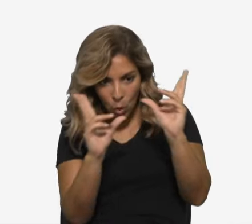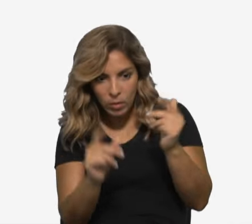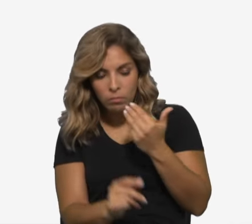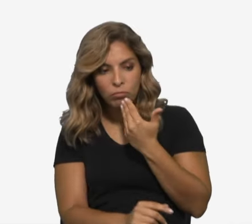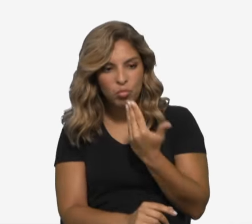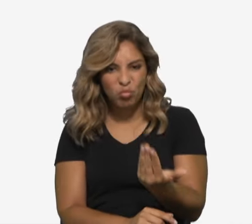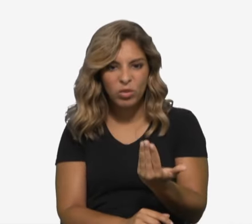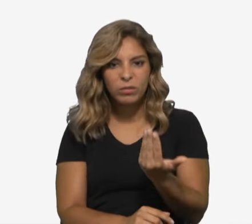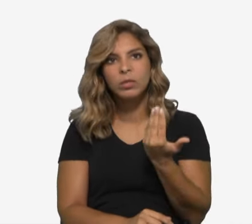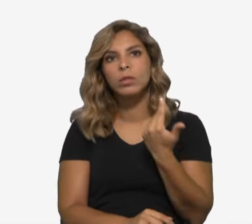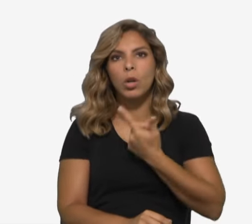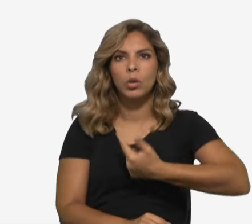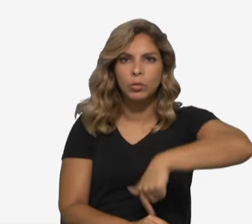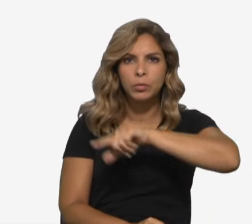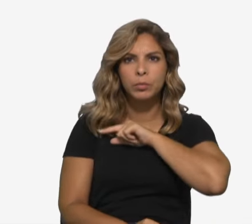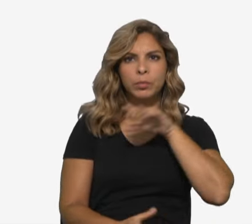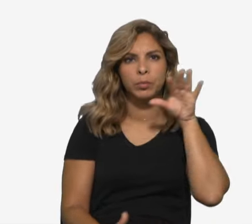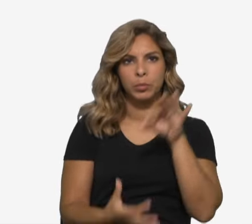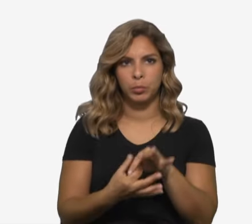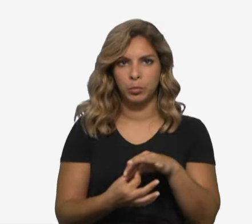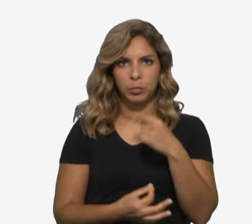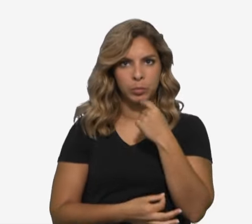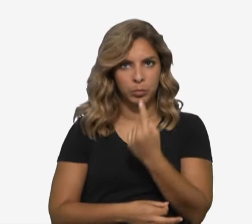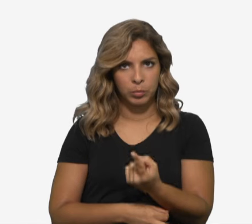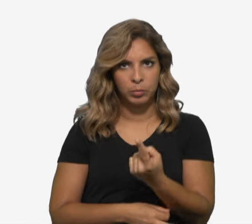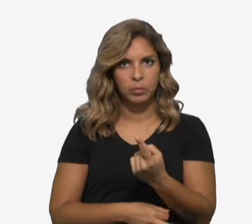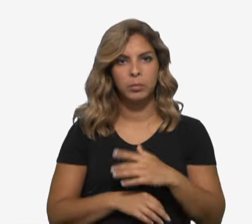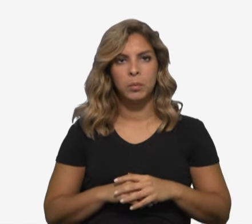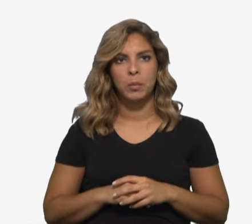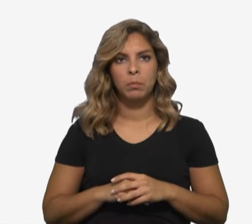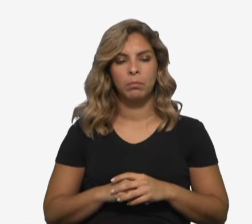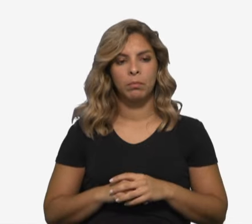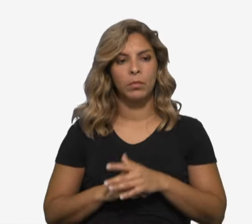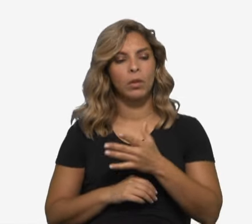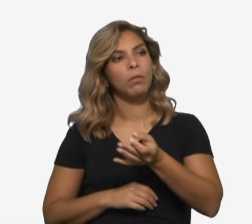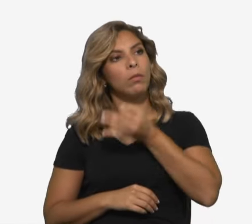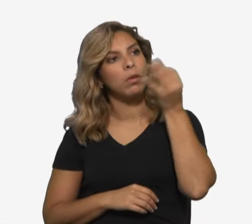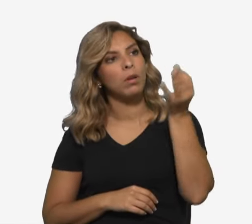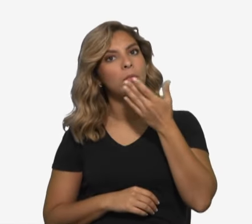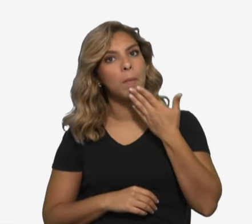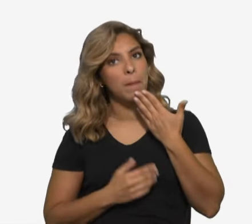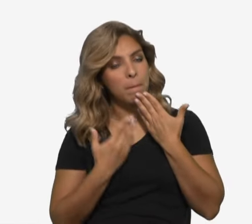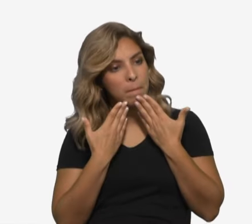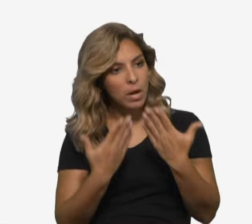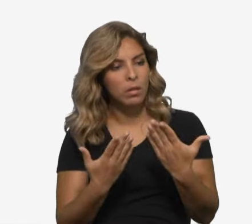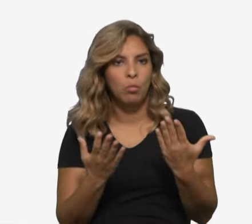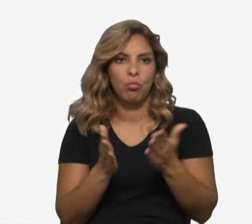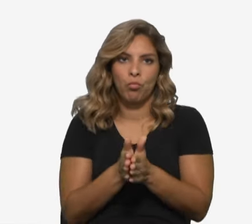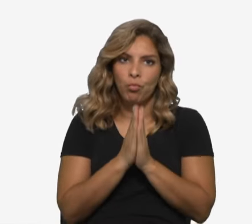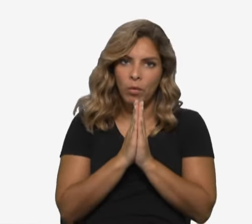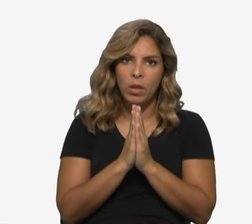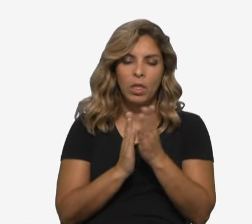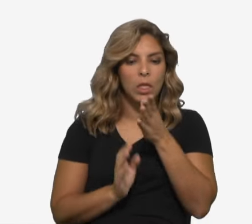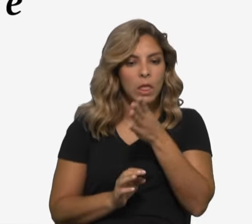importas que pereçamos?" Jesus levantou-se, falou ao vento imperiosamente e disse ao